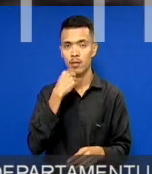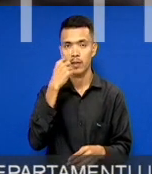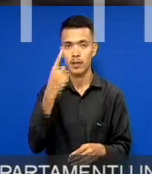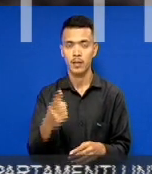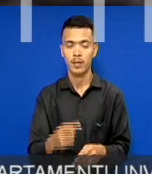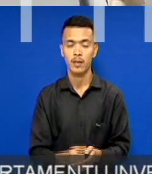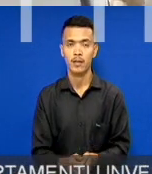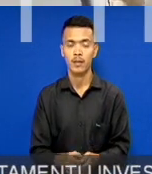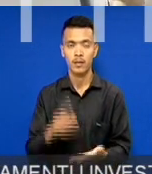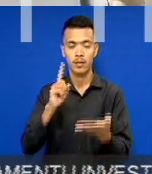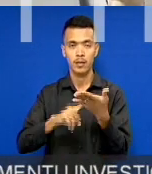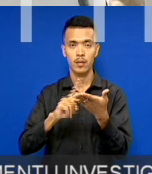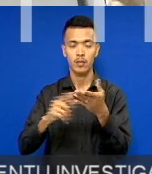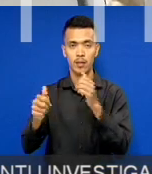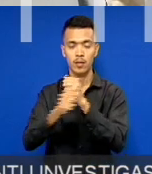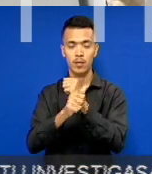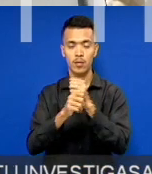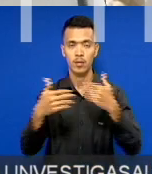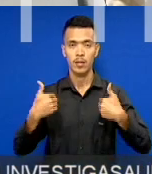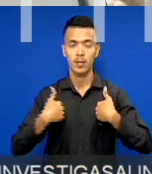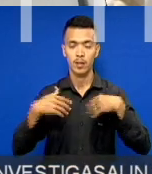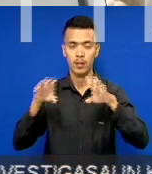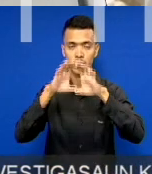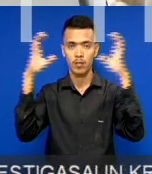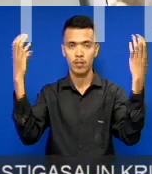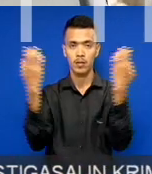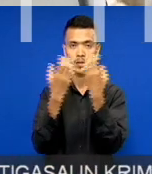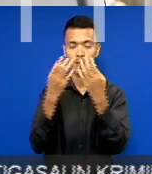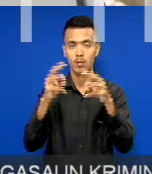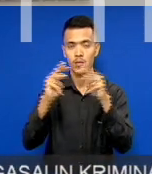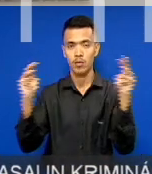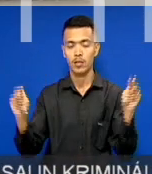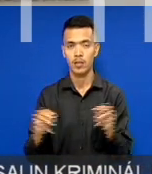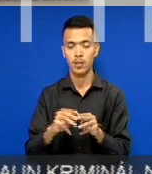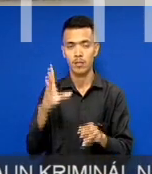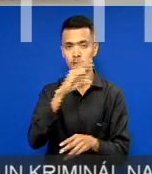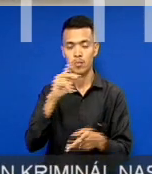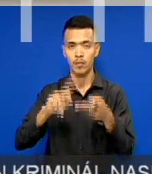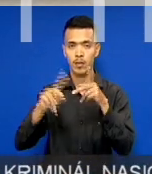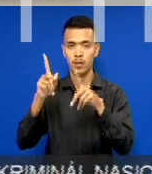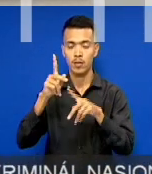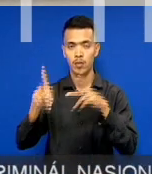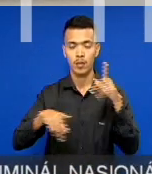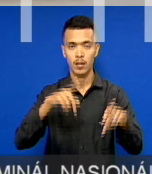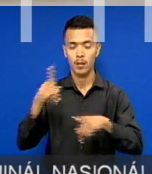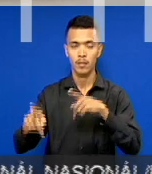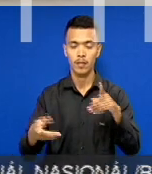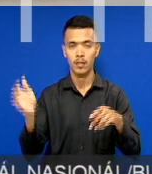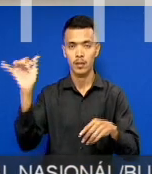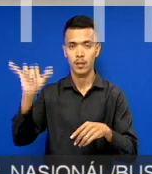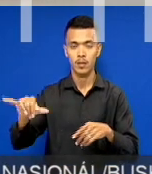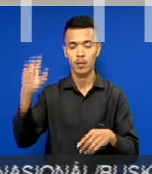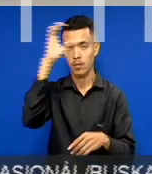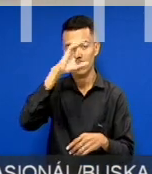Hateten, se discute assunto, né? E a Conselho Coordenação Municipal, no coopera com entidades relevantes, hodi